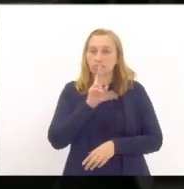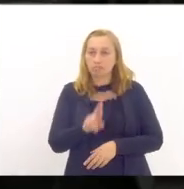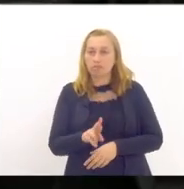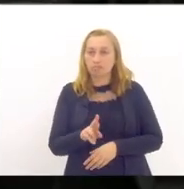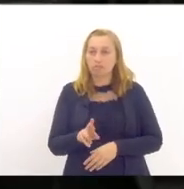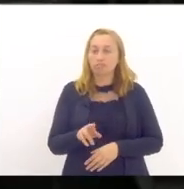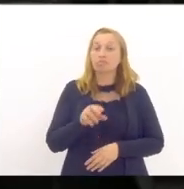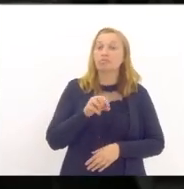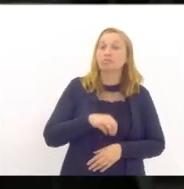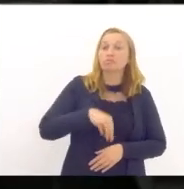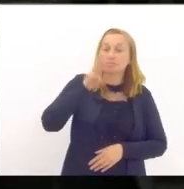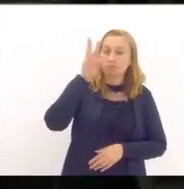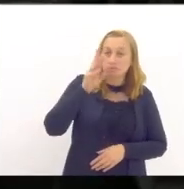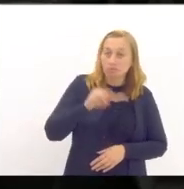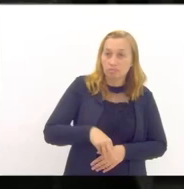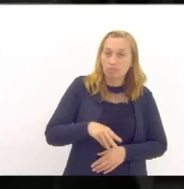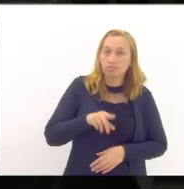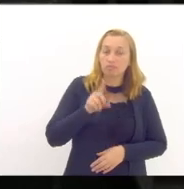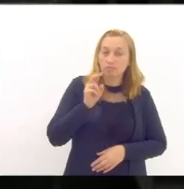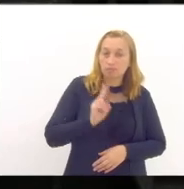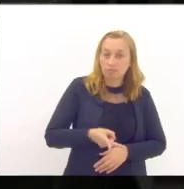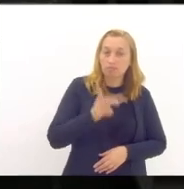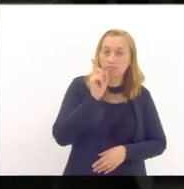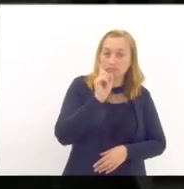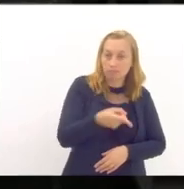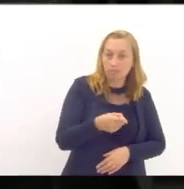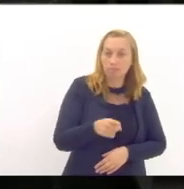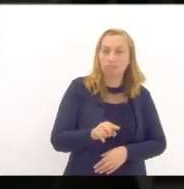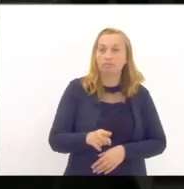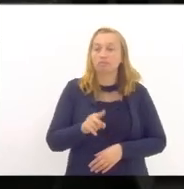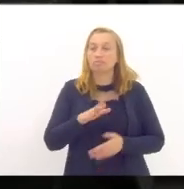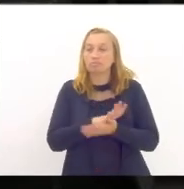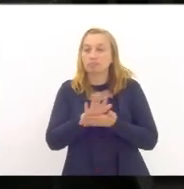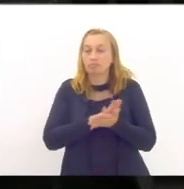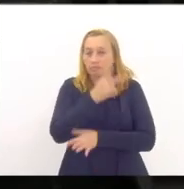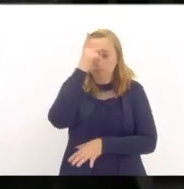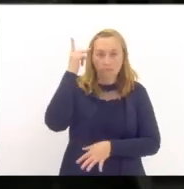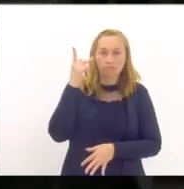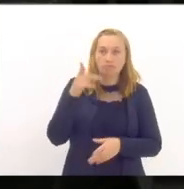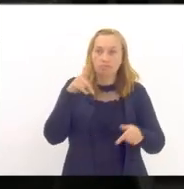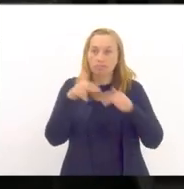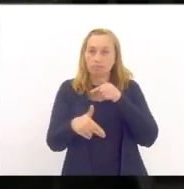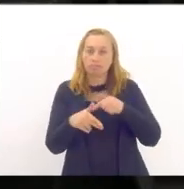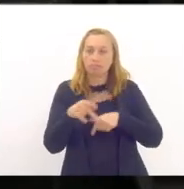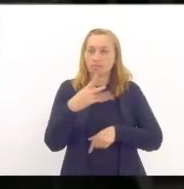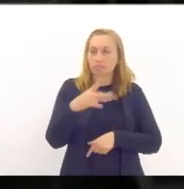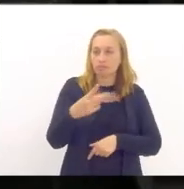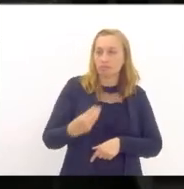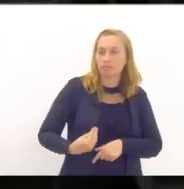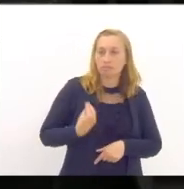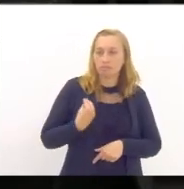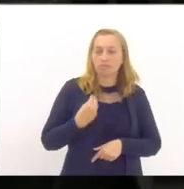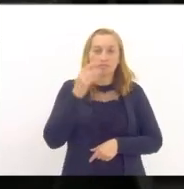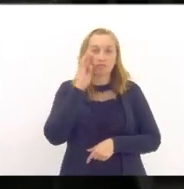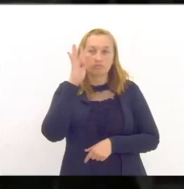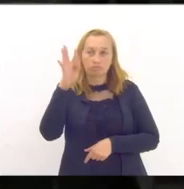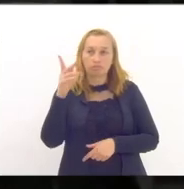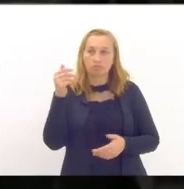Seja quem você é, seja quem você quiser ser. Nada nem ninguém poderá impedi-lo ou impedi-la de concretizar os seus